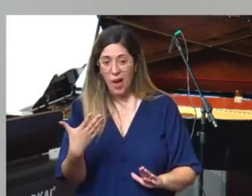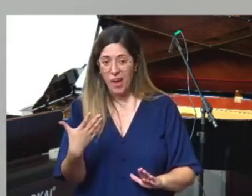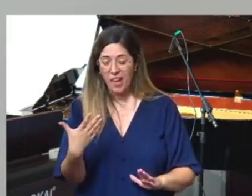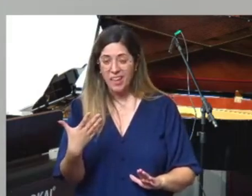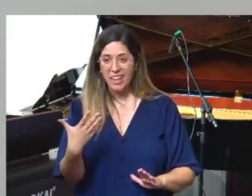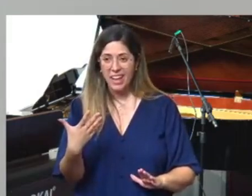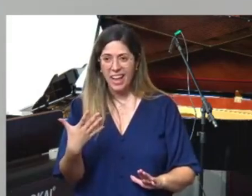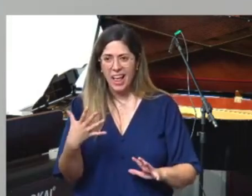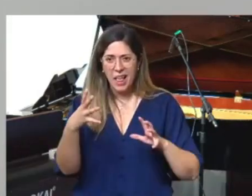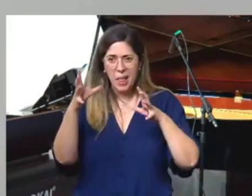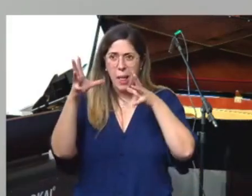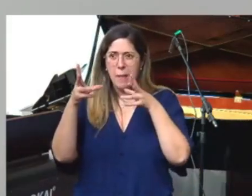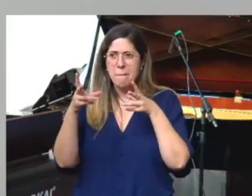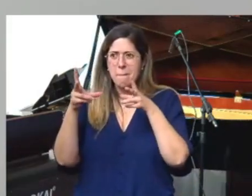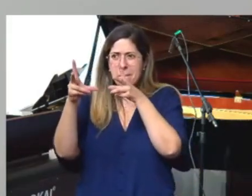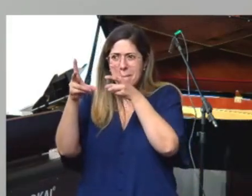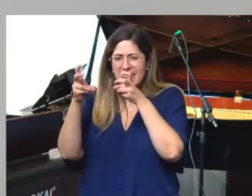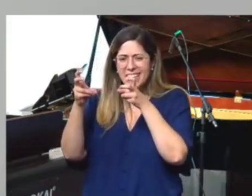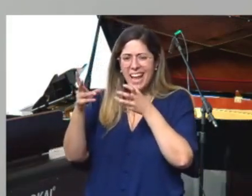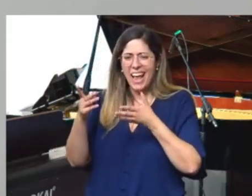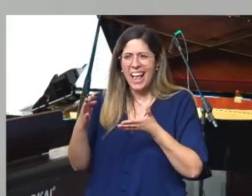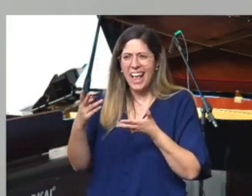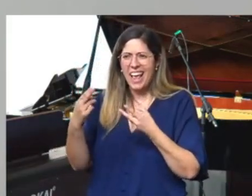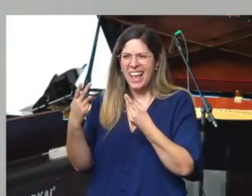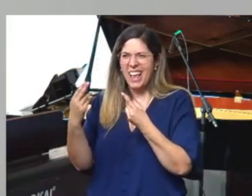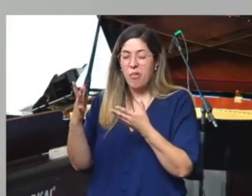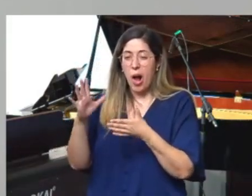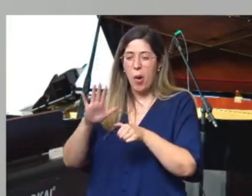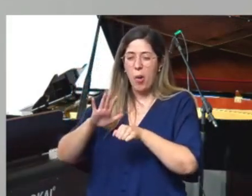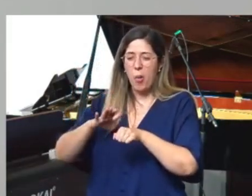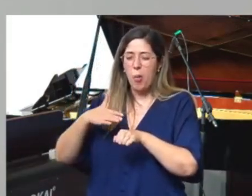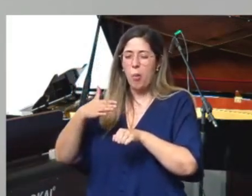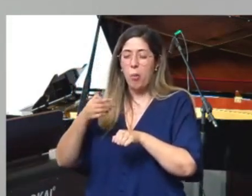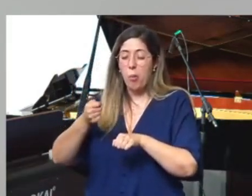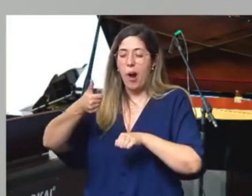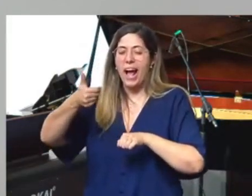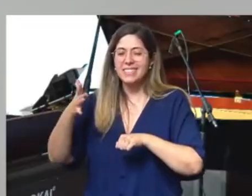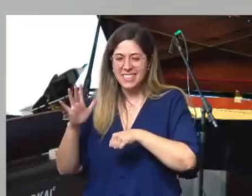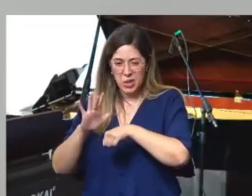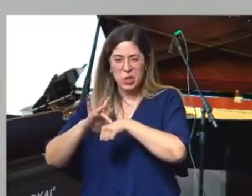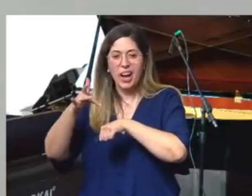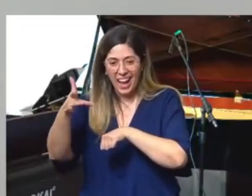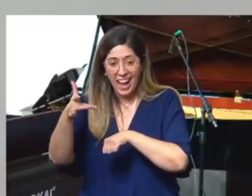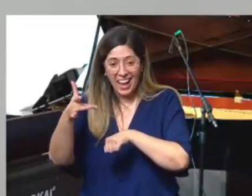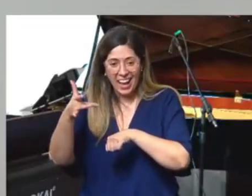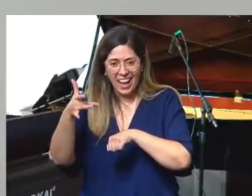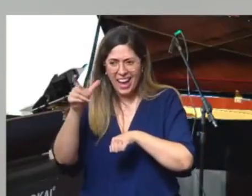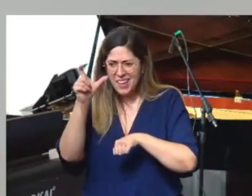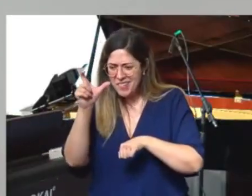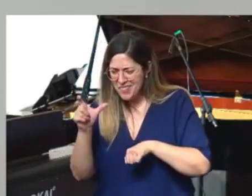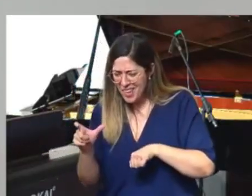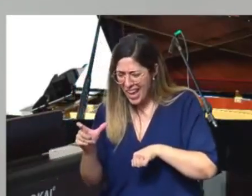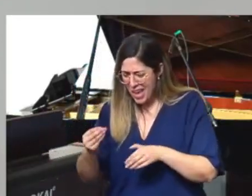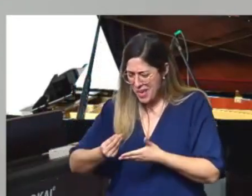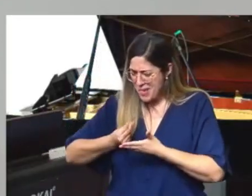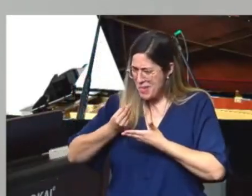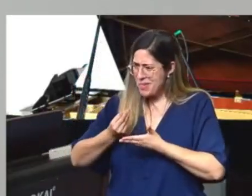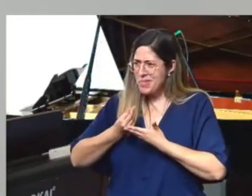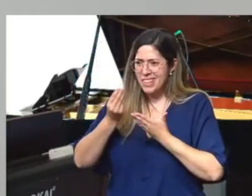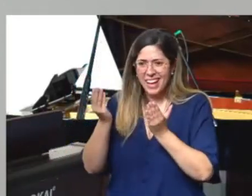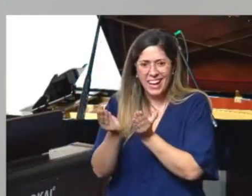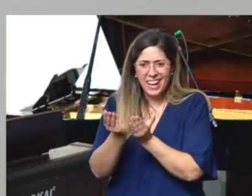3D, de uma forma concreta, senão na vida de homens e mulheres transformados por